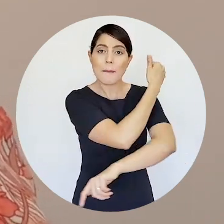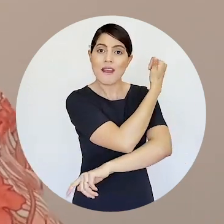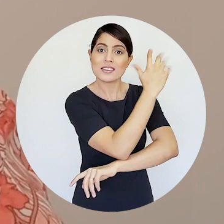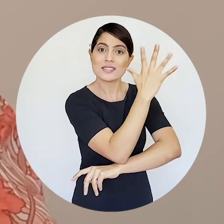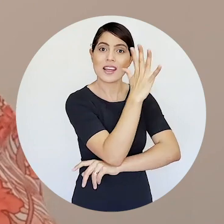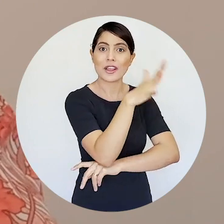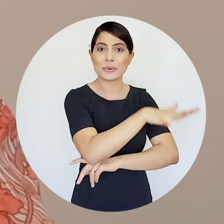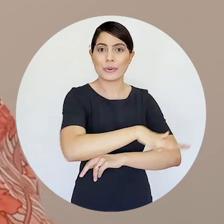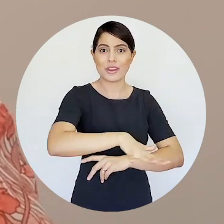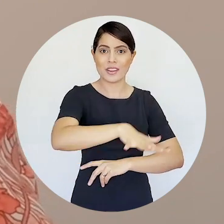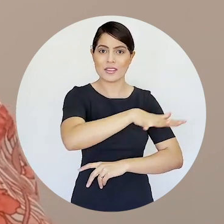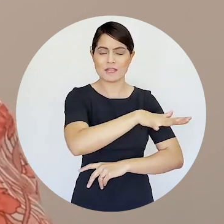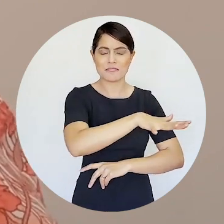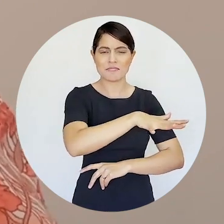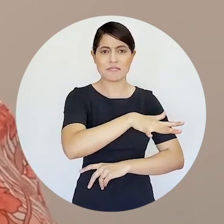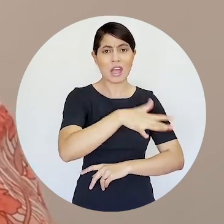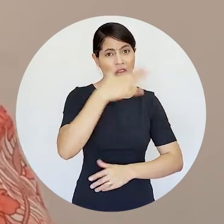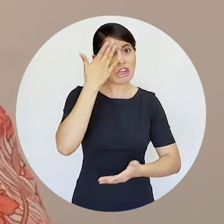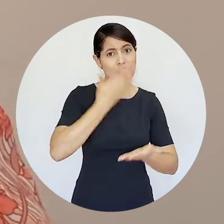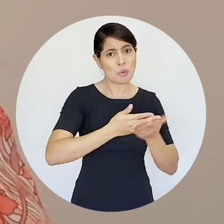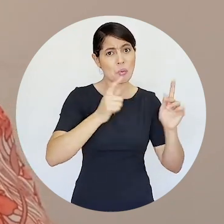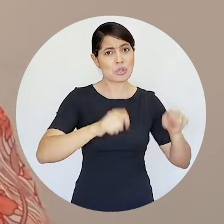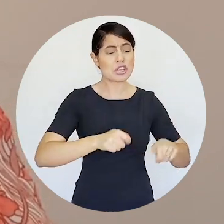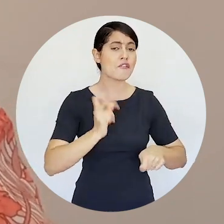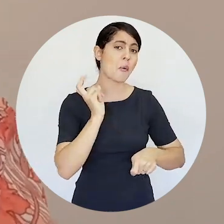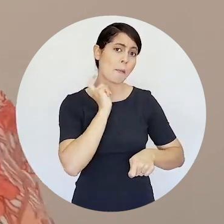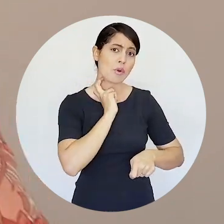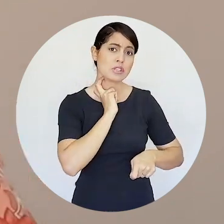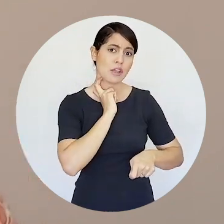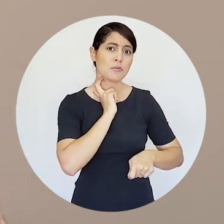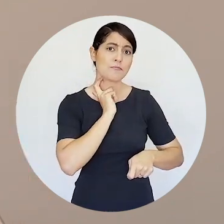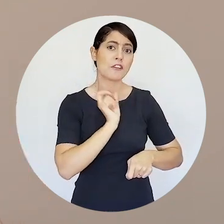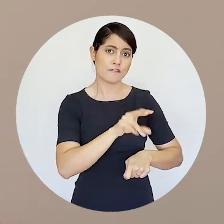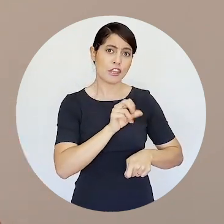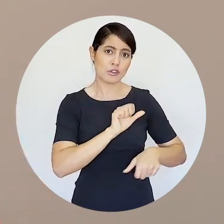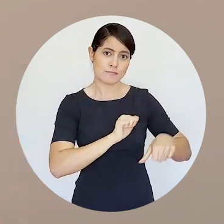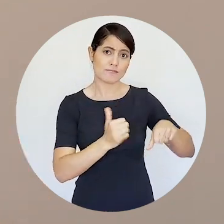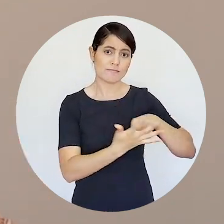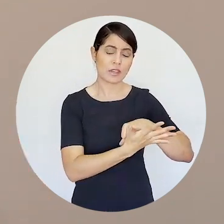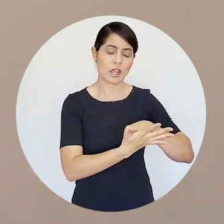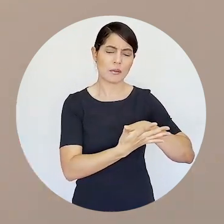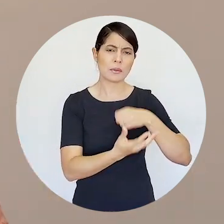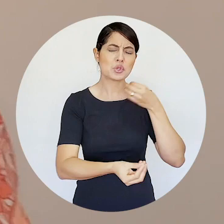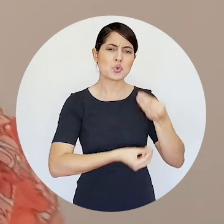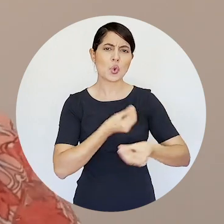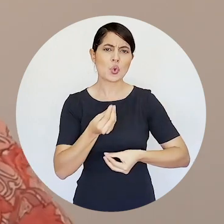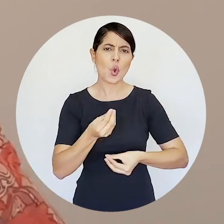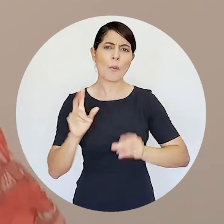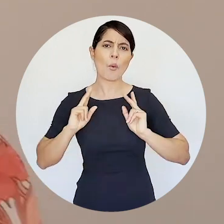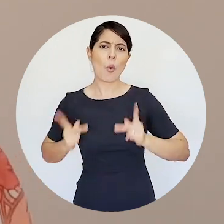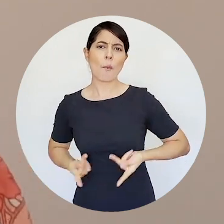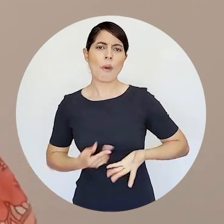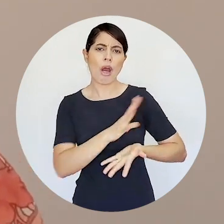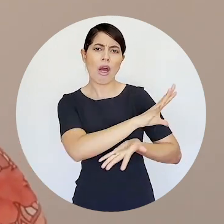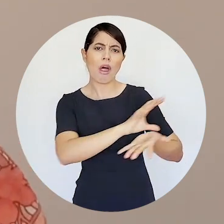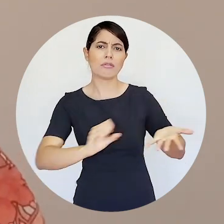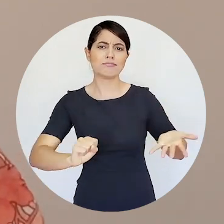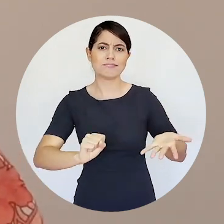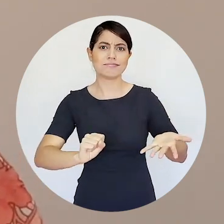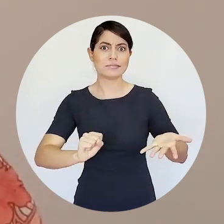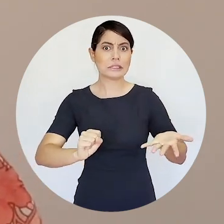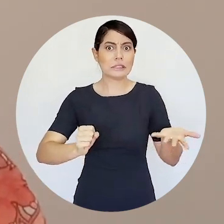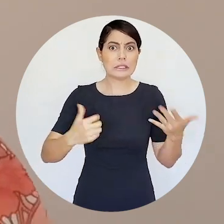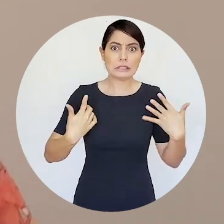silvestres, muito provavelmente em morcegos. Então, houve, na realidade, um salto dos morcegos para os